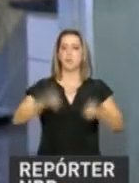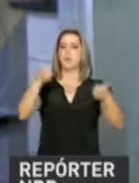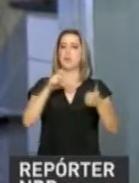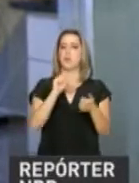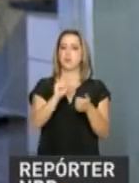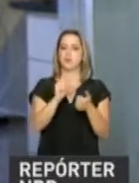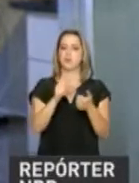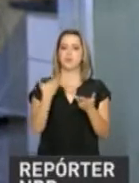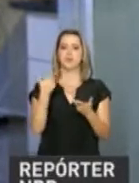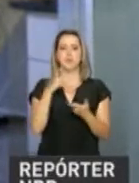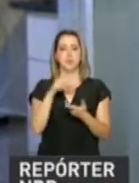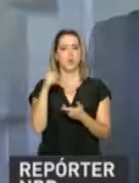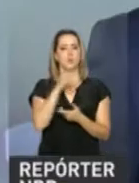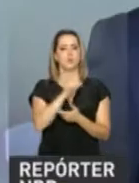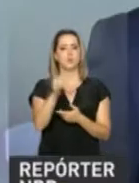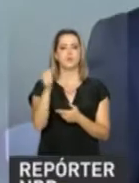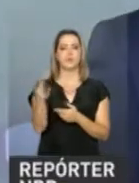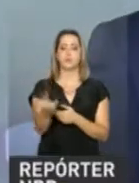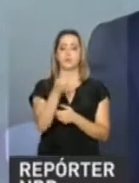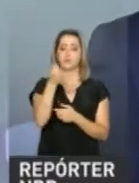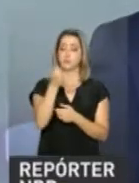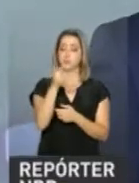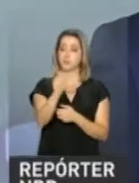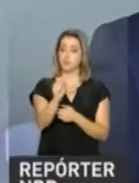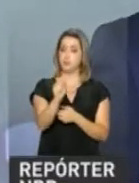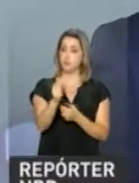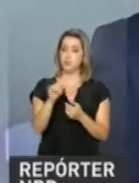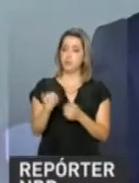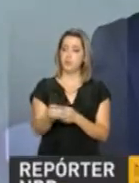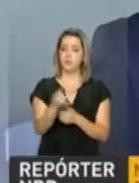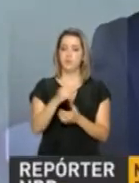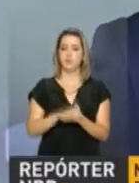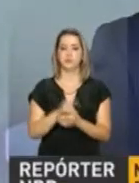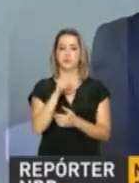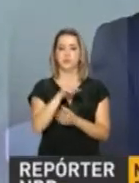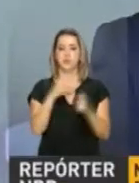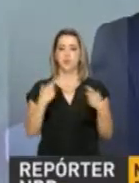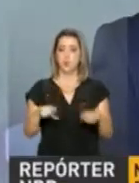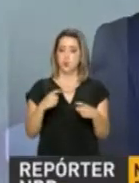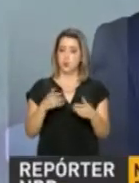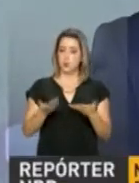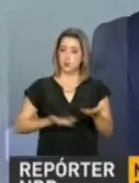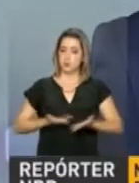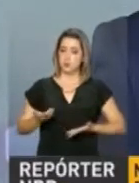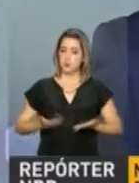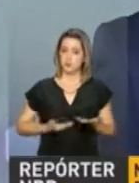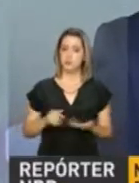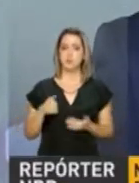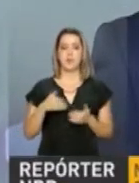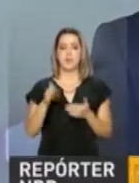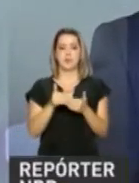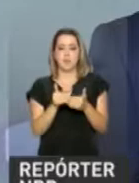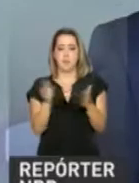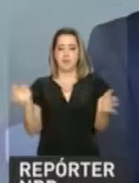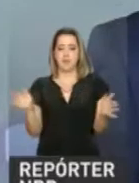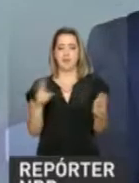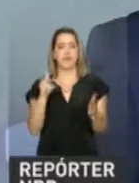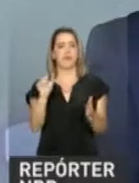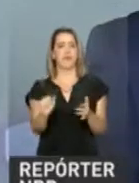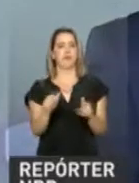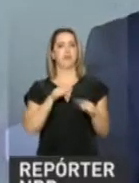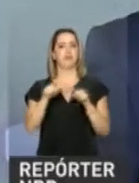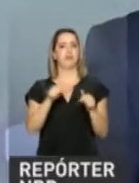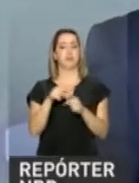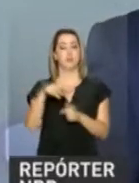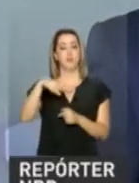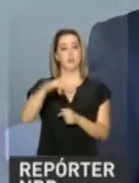galgando e agarrando as oportunidades. E o setor que o Eimart conseguiu emprego, o de serviço, foi um dos que mais abriram vagas de trabalho no mês